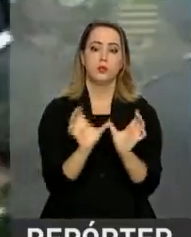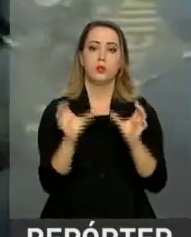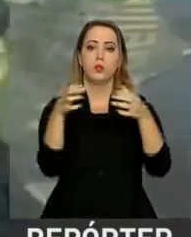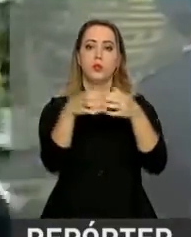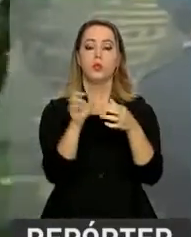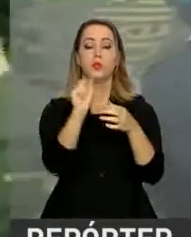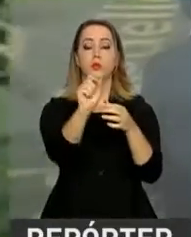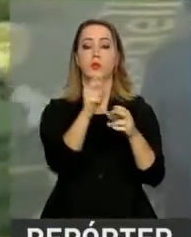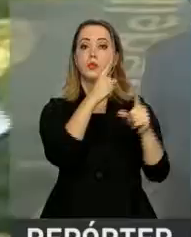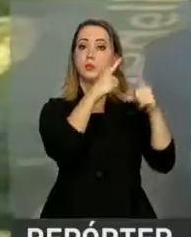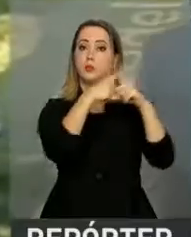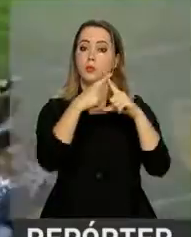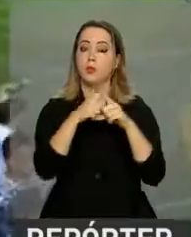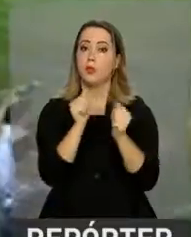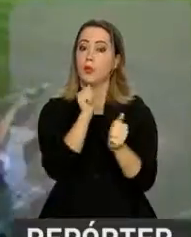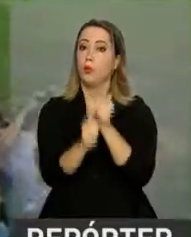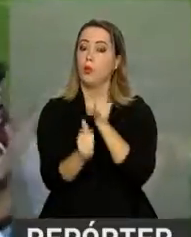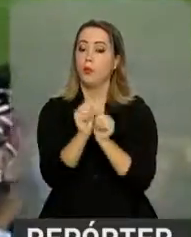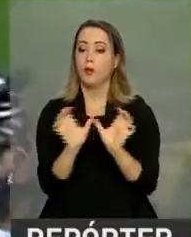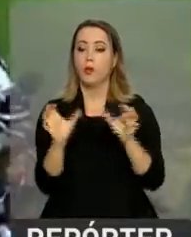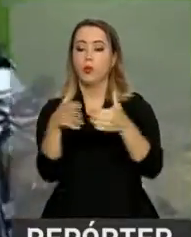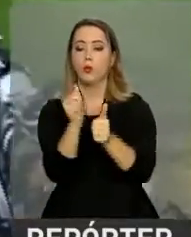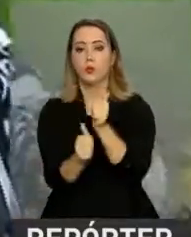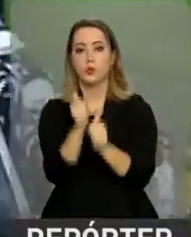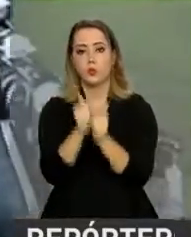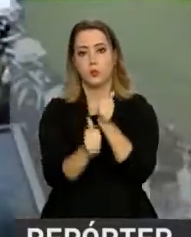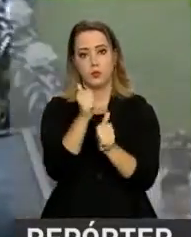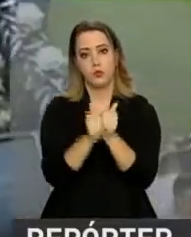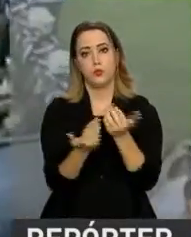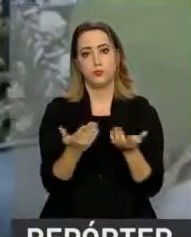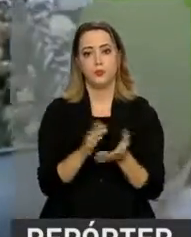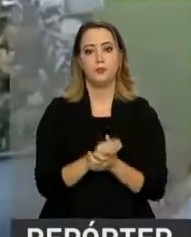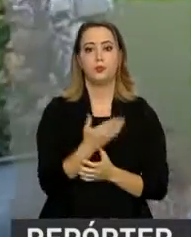Atlético Nacional e pela Prefeitura de Medellín.